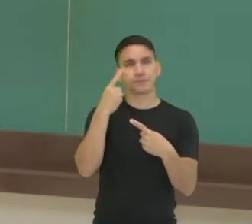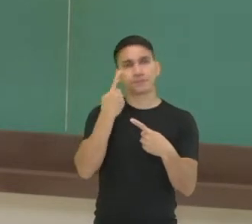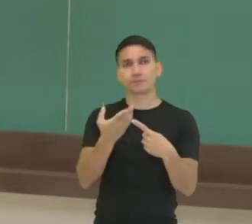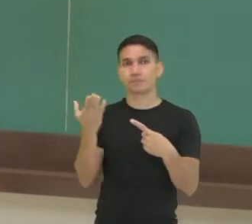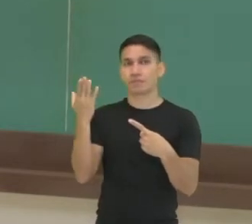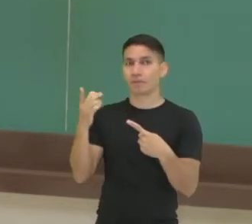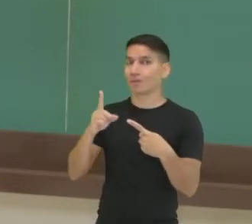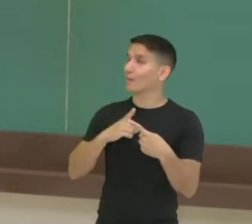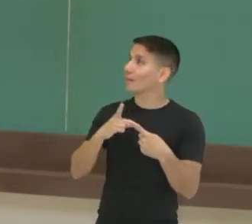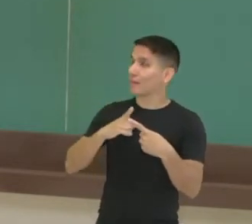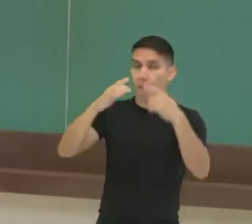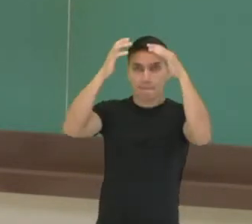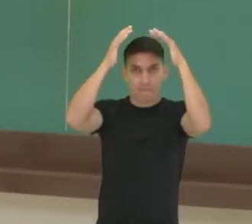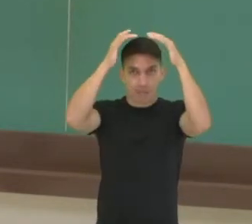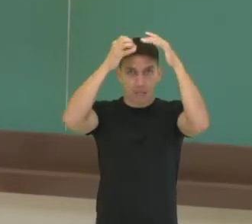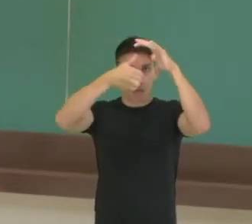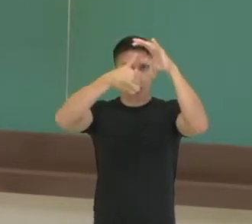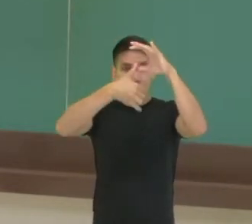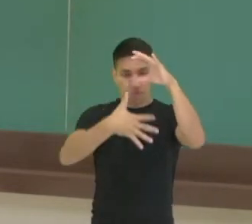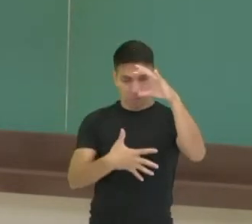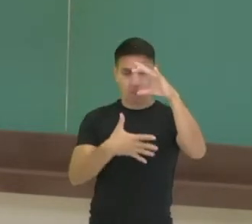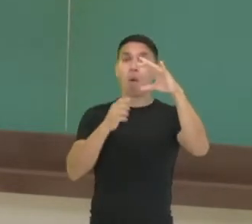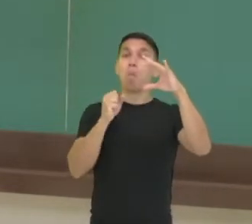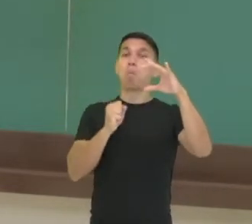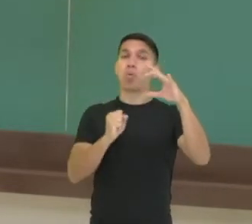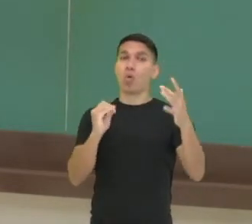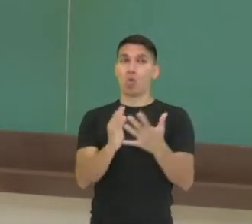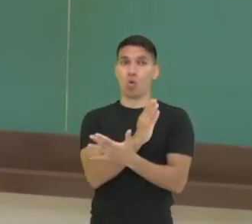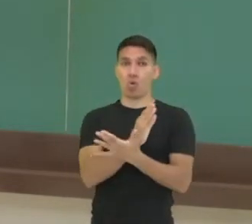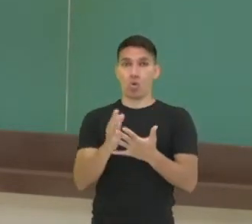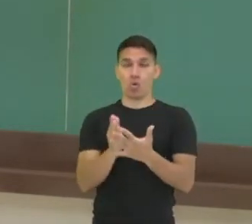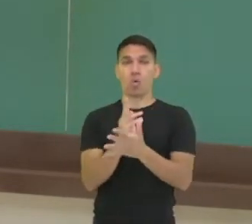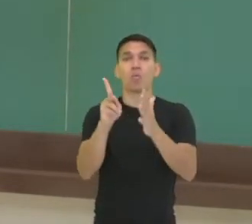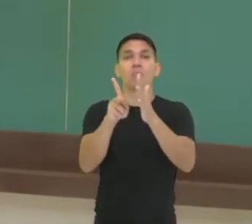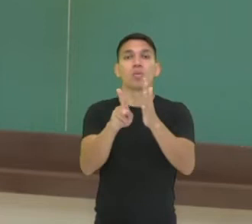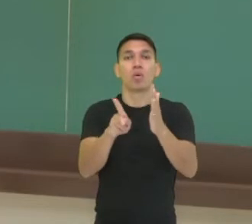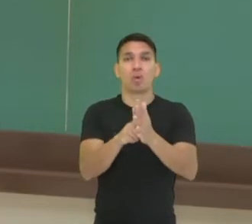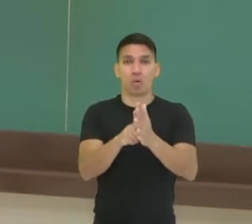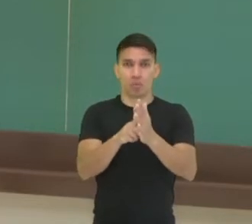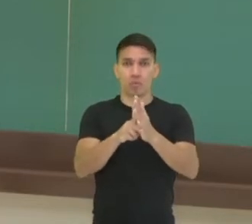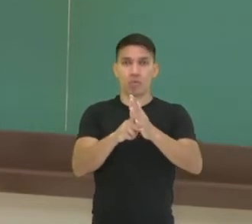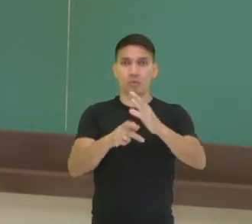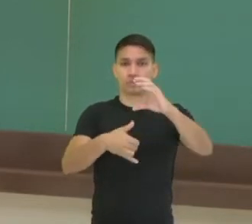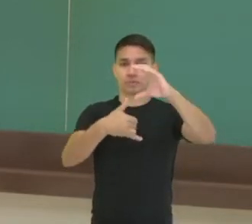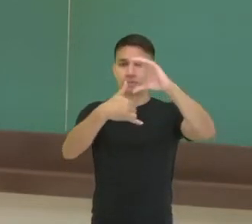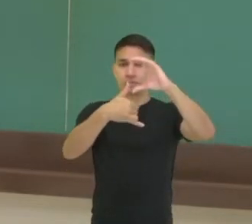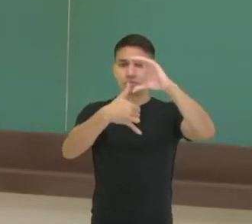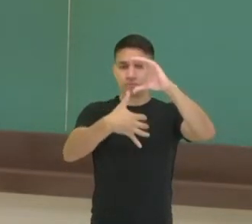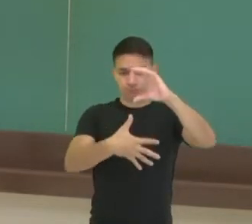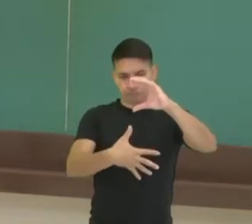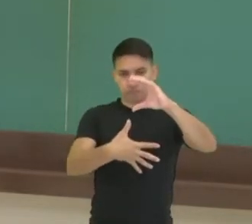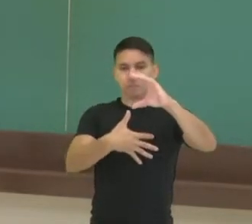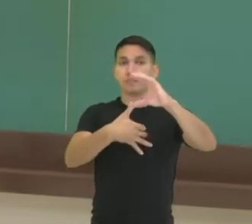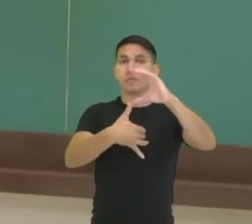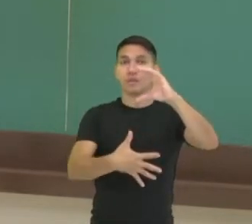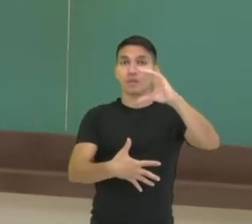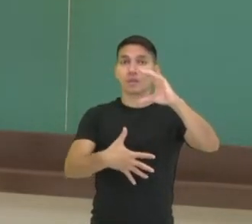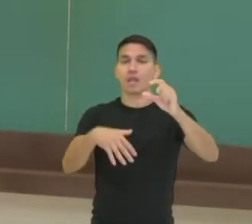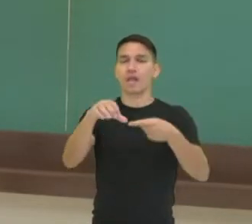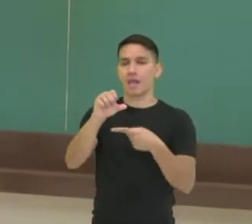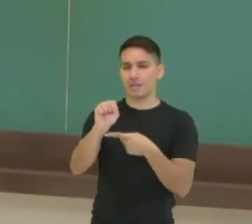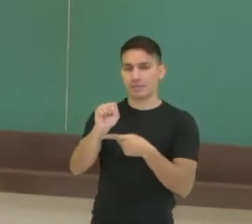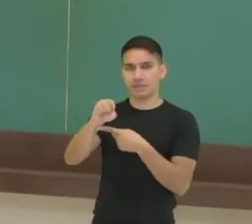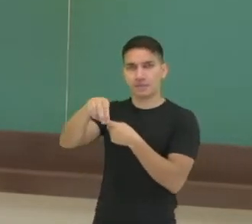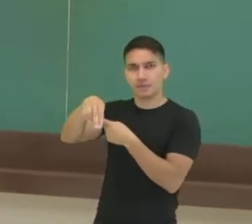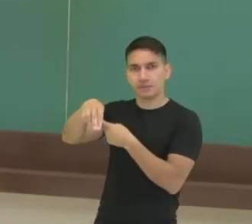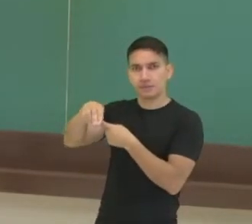sistema nervoso pode ser separado no sistema nervoso central, que nós damos a sigla de